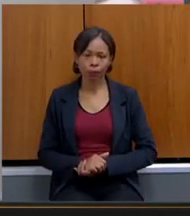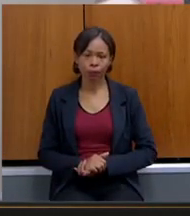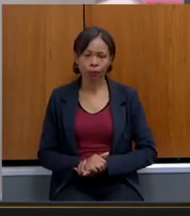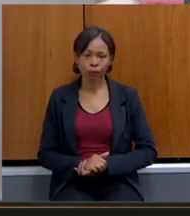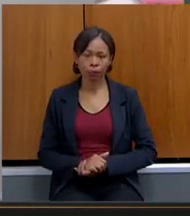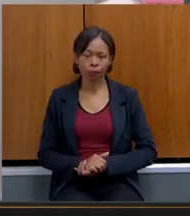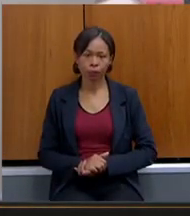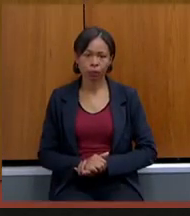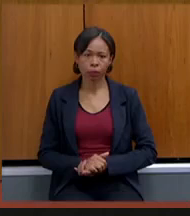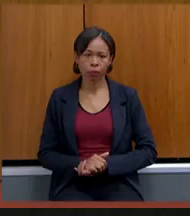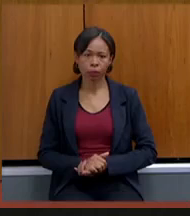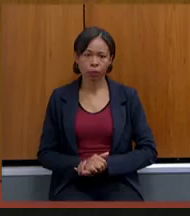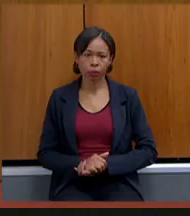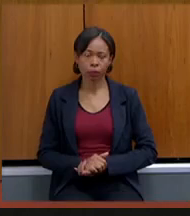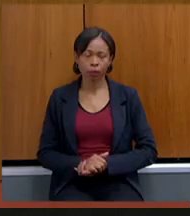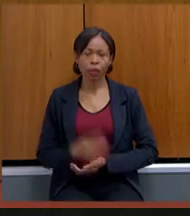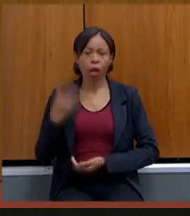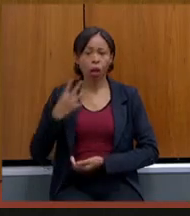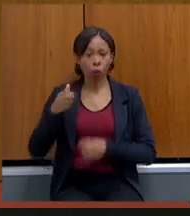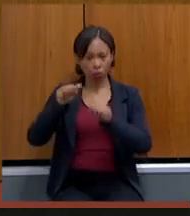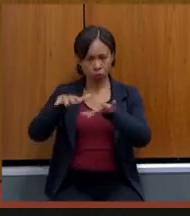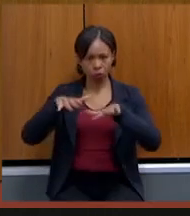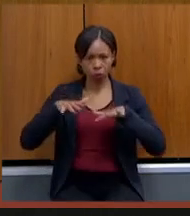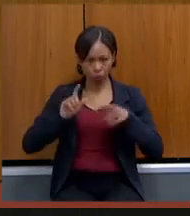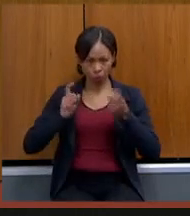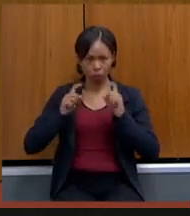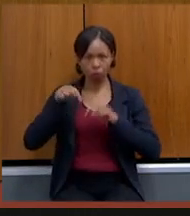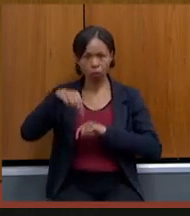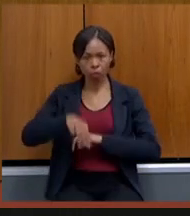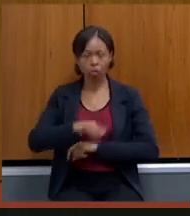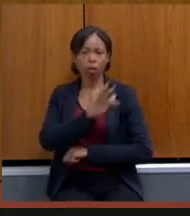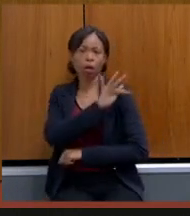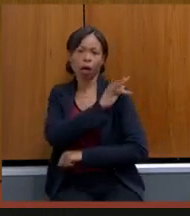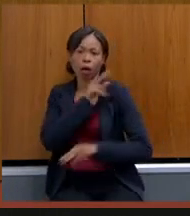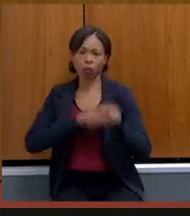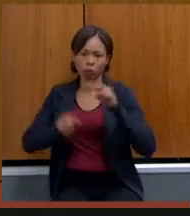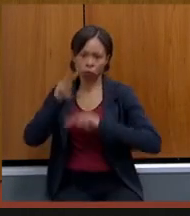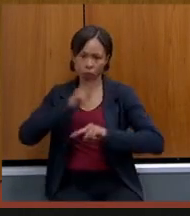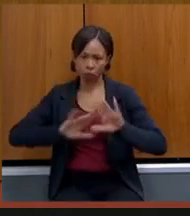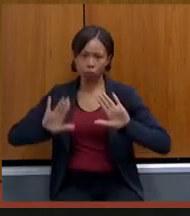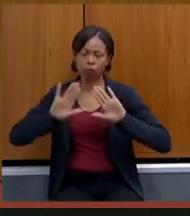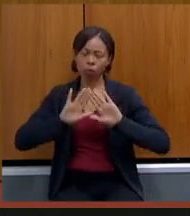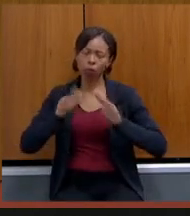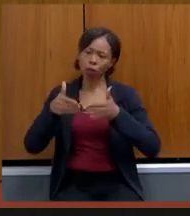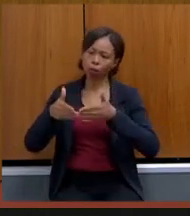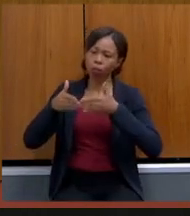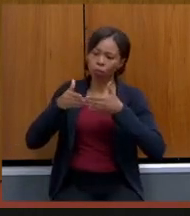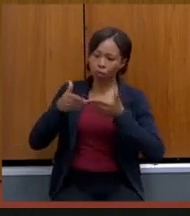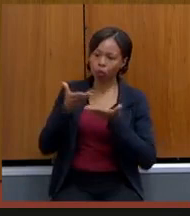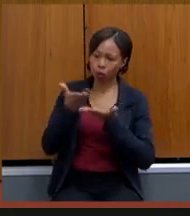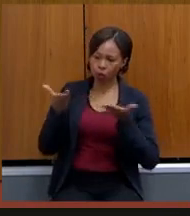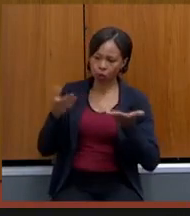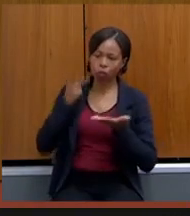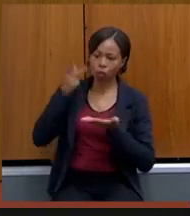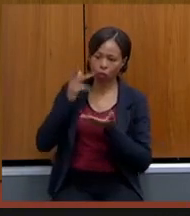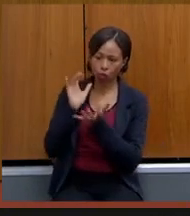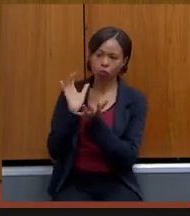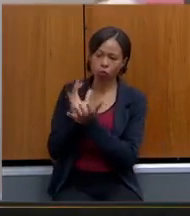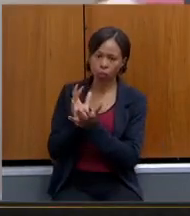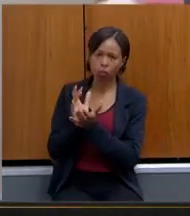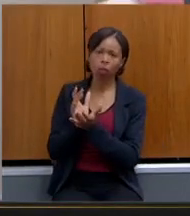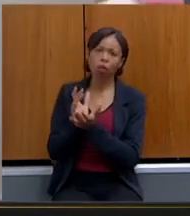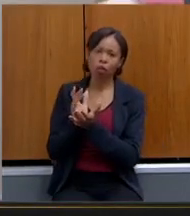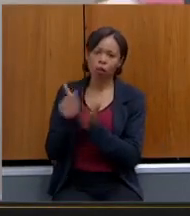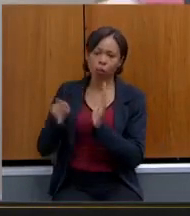Essa é a quarta do Assembleia fiscaliza quero fazer então peço licença aos nossos colegas parlamentares membros